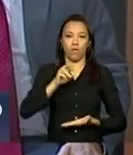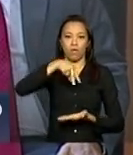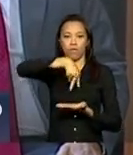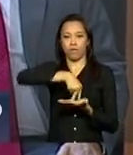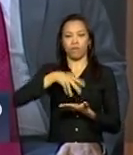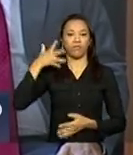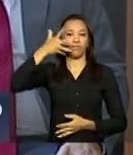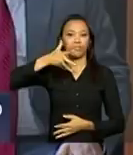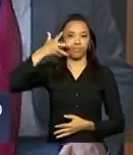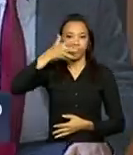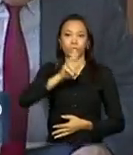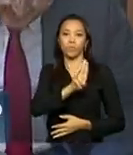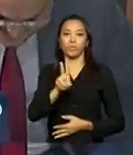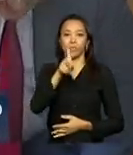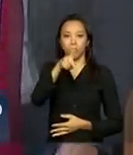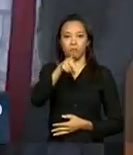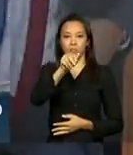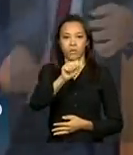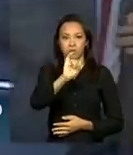palavra o senhor Henrique Paim.